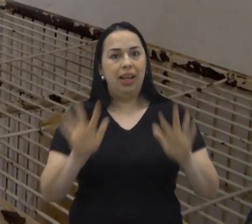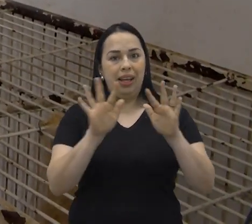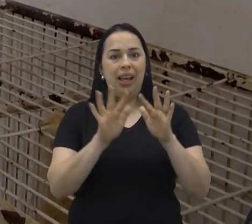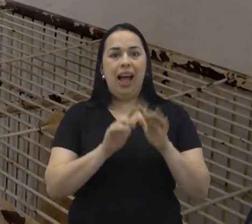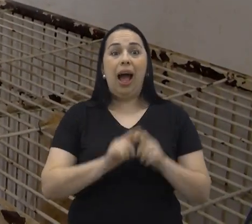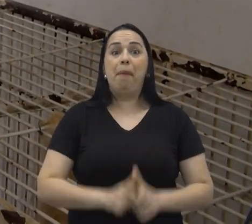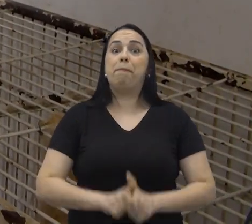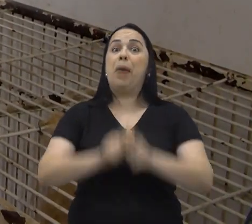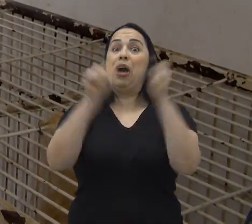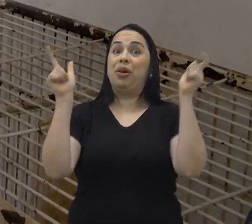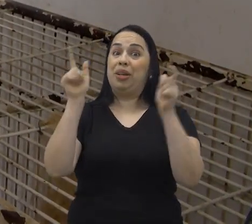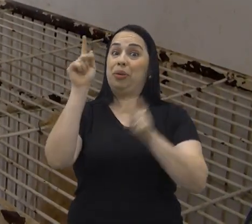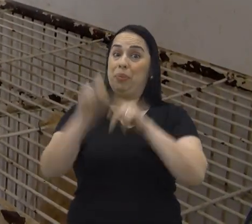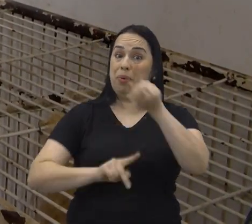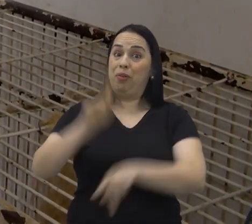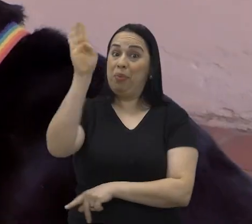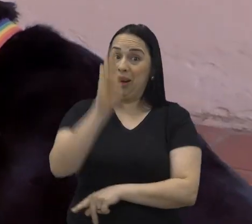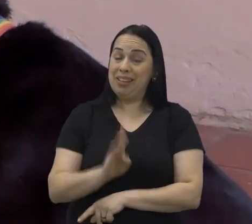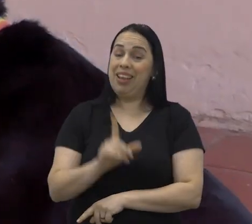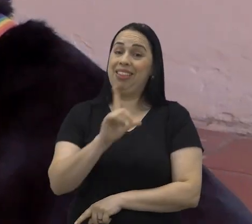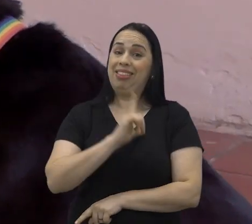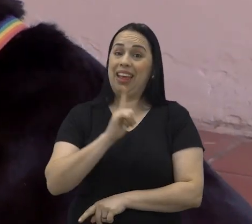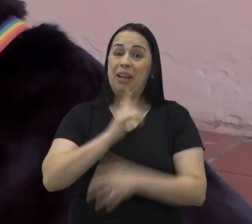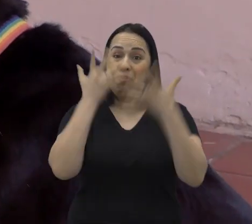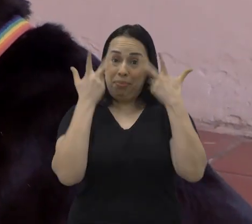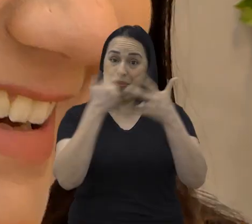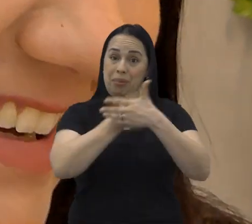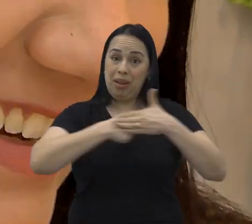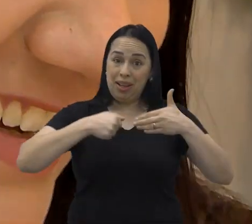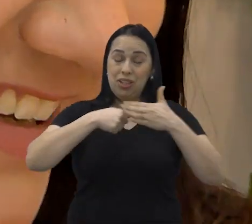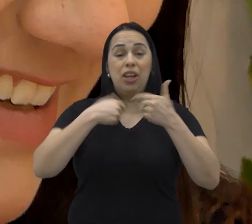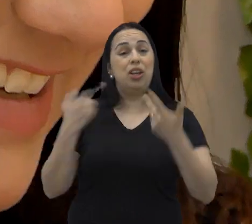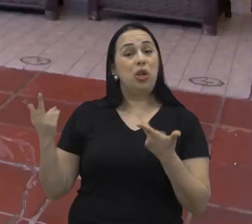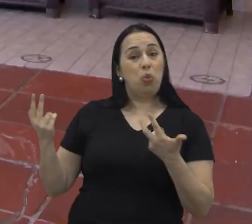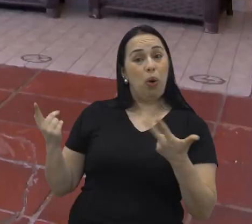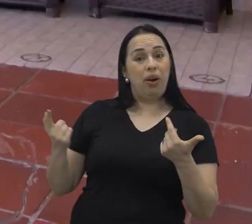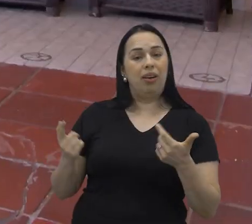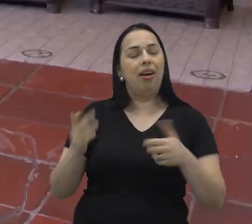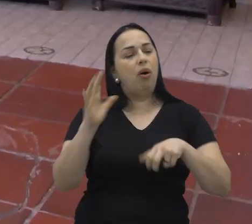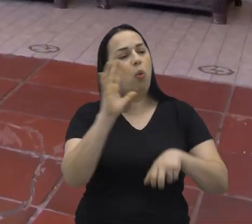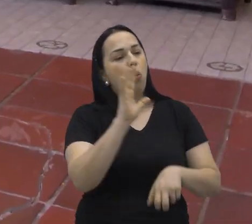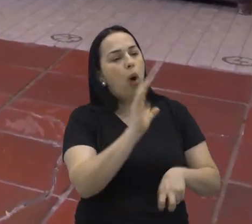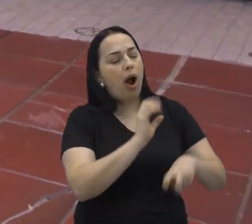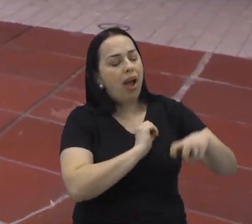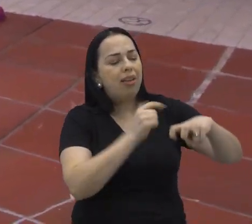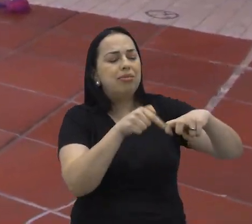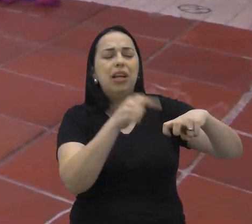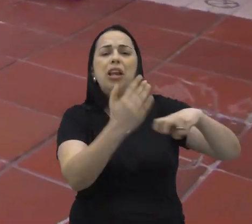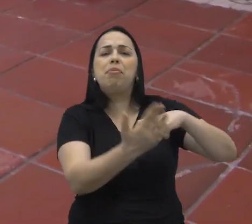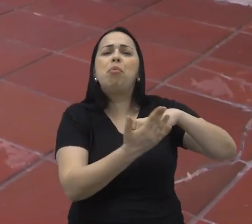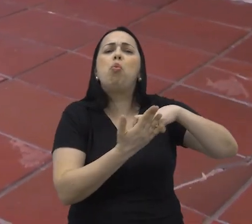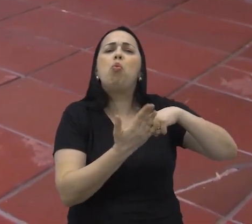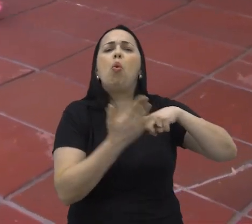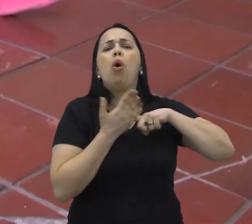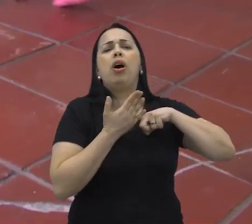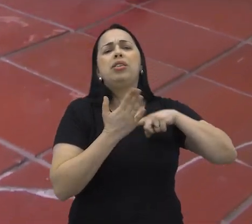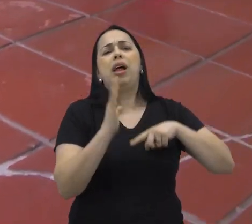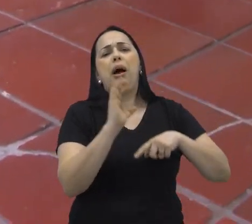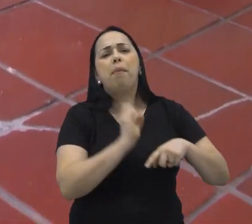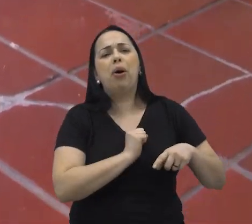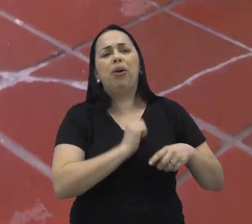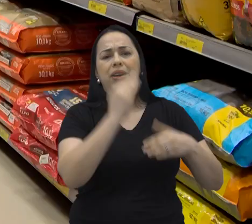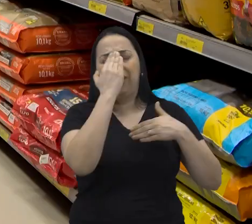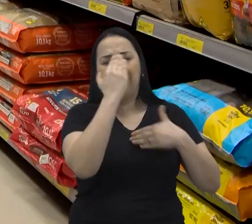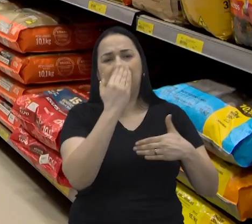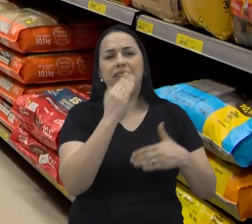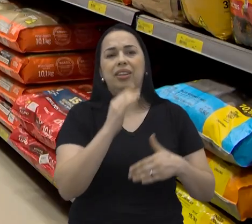da família da maioria dos brasileiros, assim como da Ana e da Bárbara. O amor e gratidão que os bichinhos transmitem em receber um